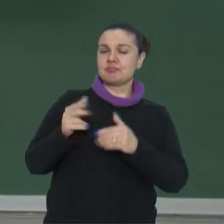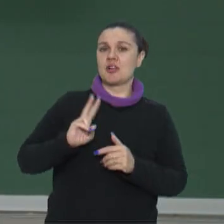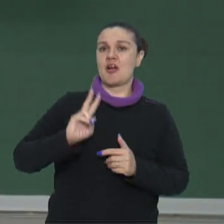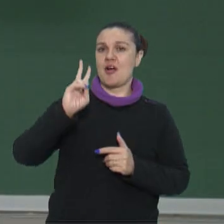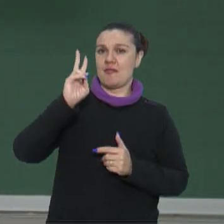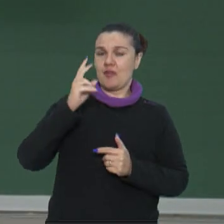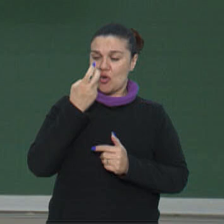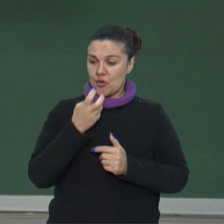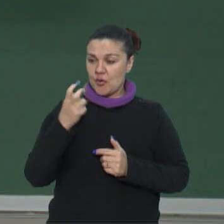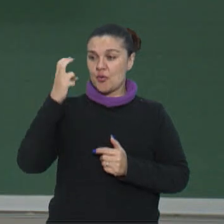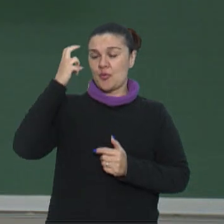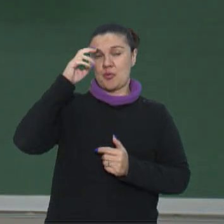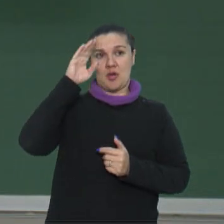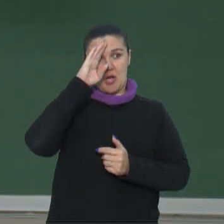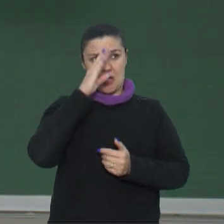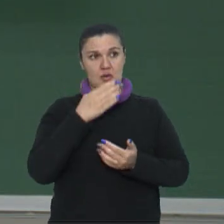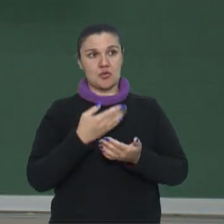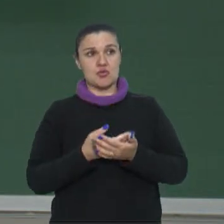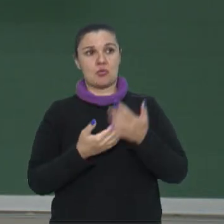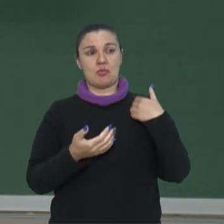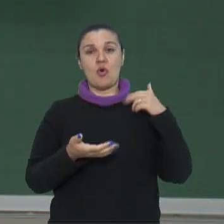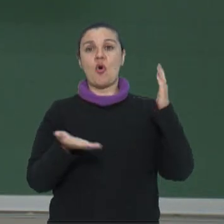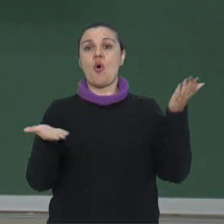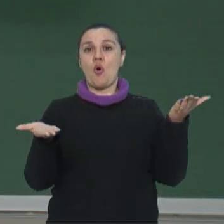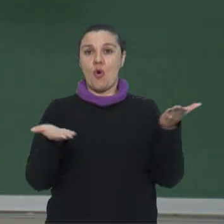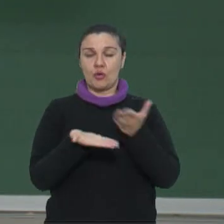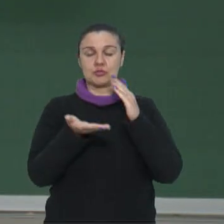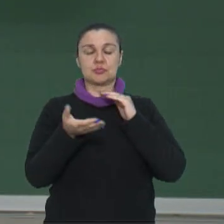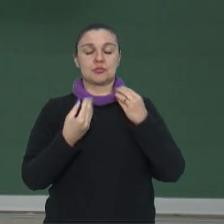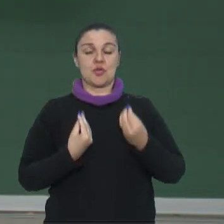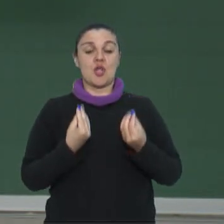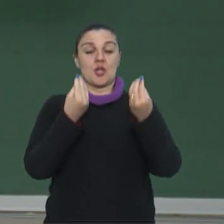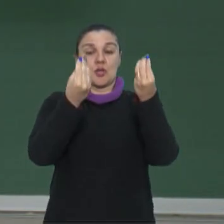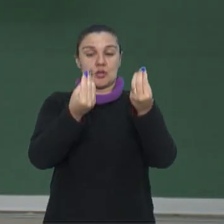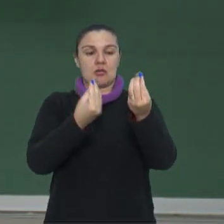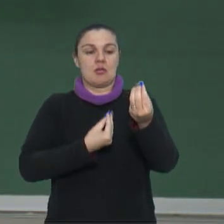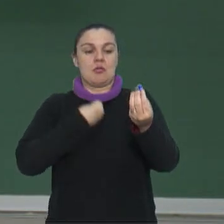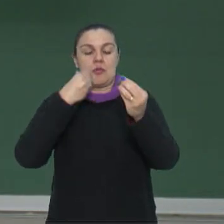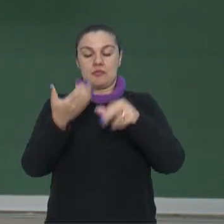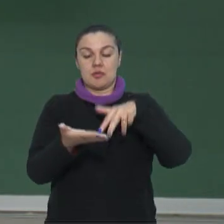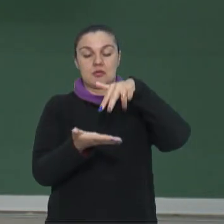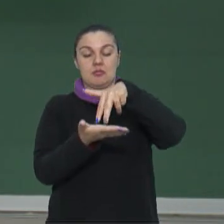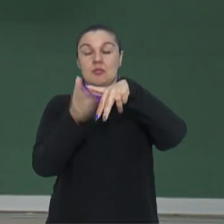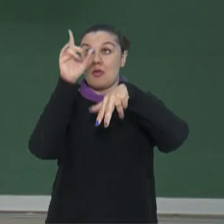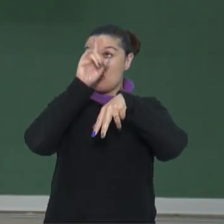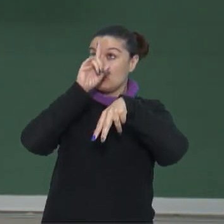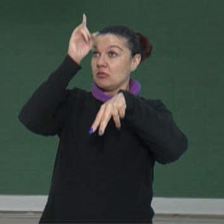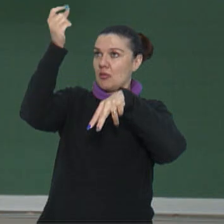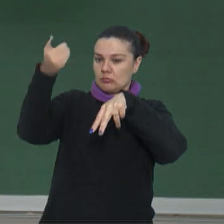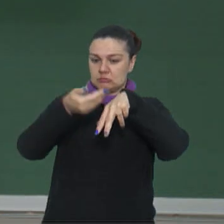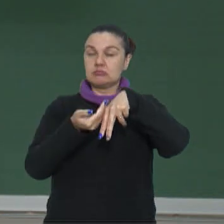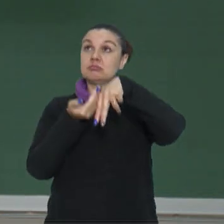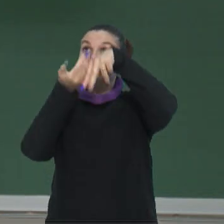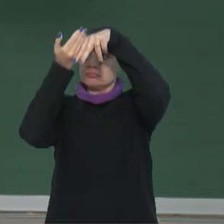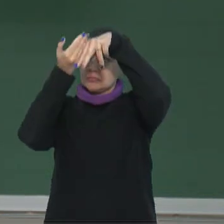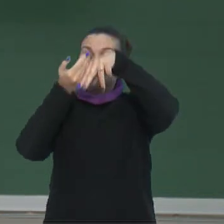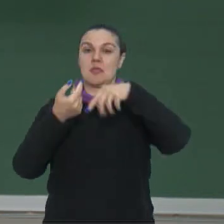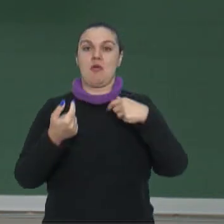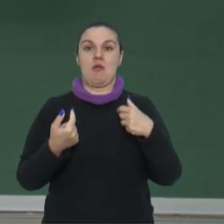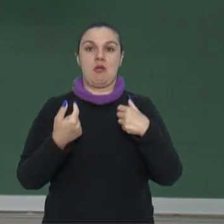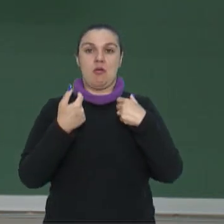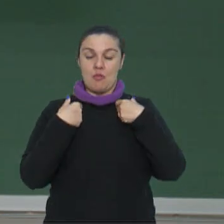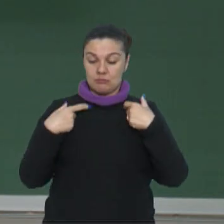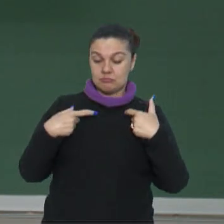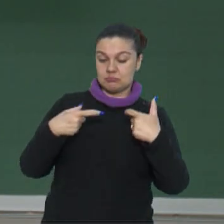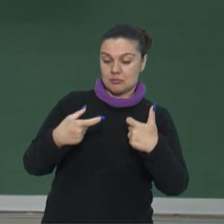valores culturais que eles acreditavam assim, não, hoje estou dando, como diz o outro, a minha vida nesse momento para o Deus fulano. Eu como um guerreiro, tenho que me